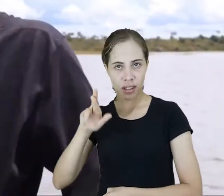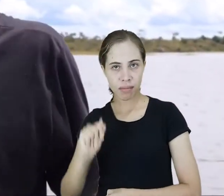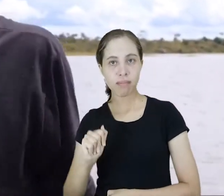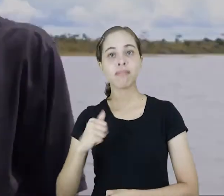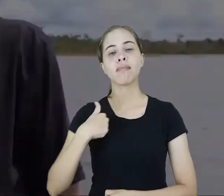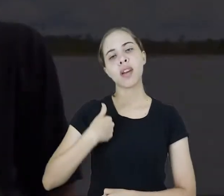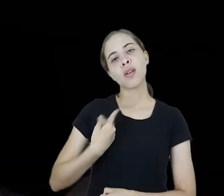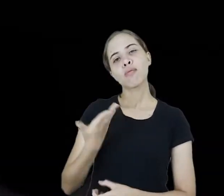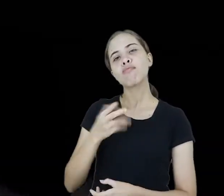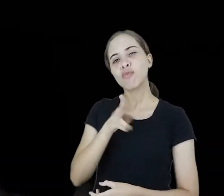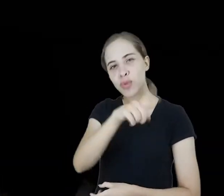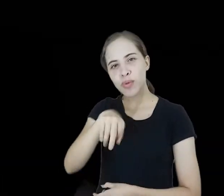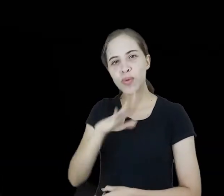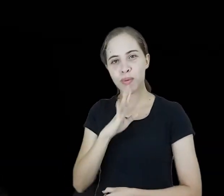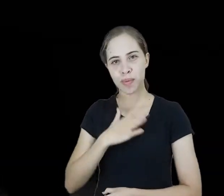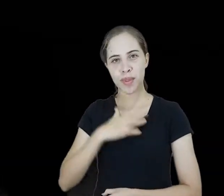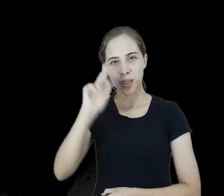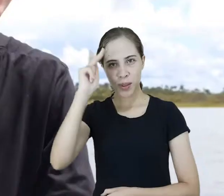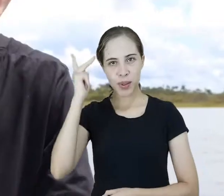minha história.